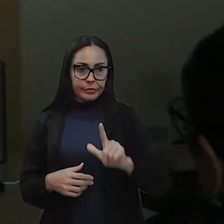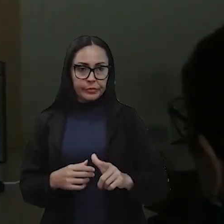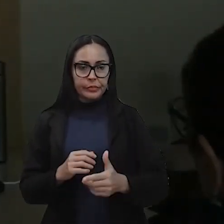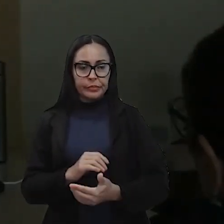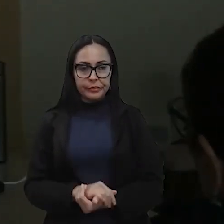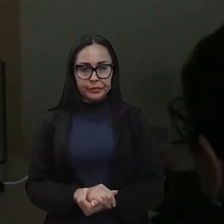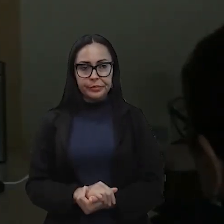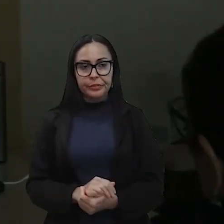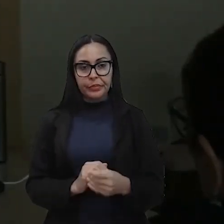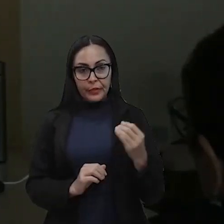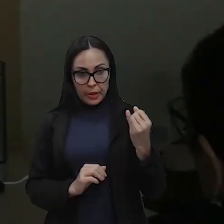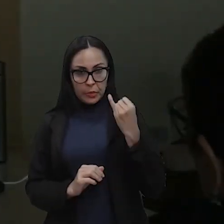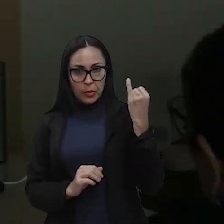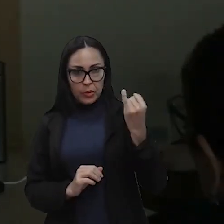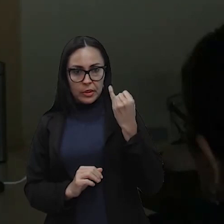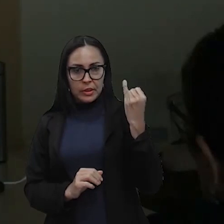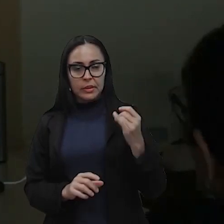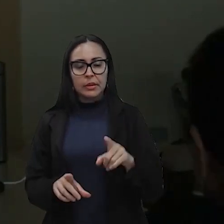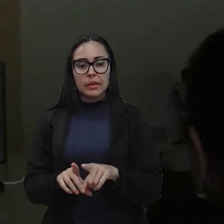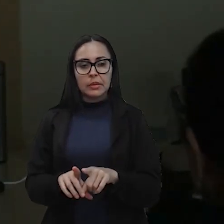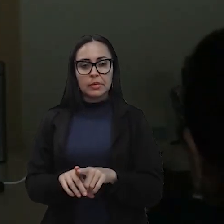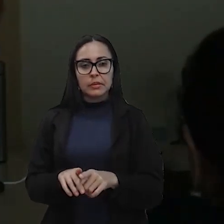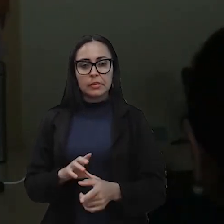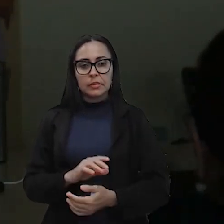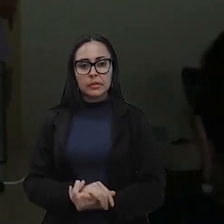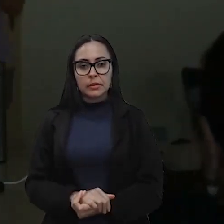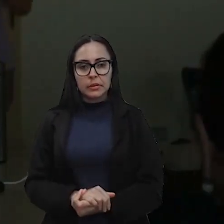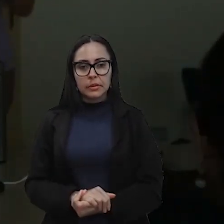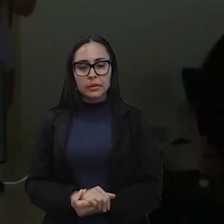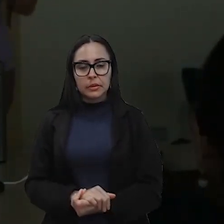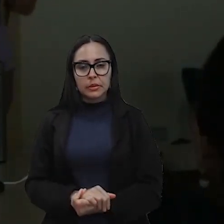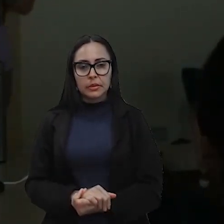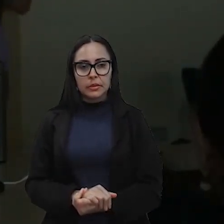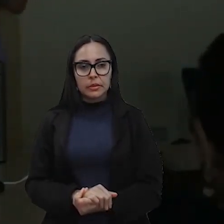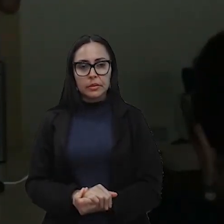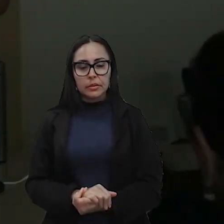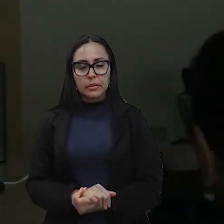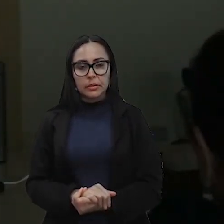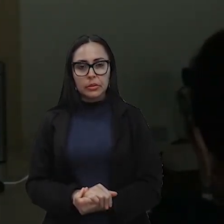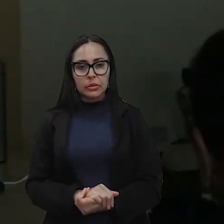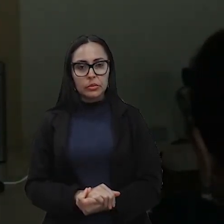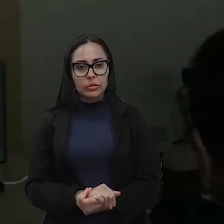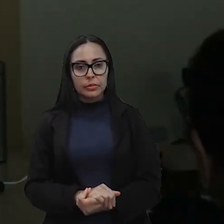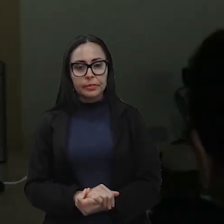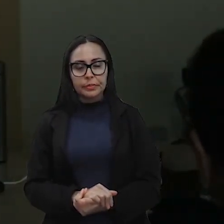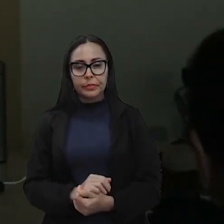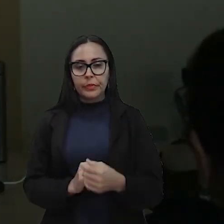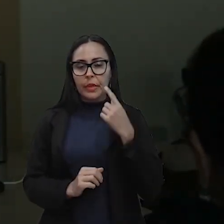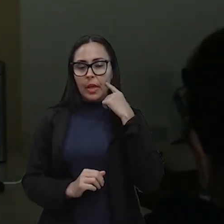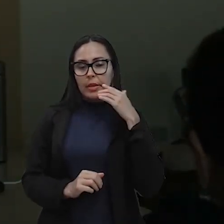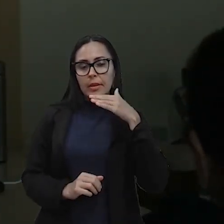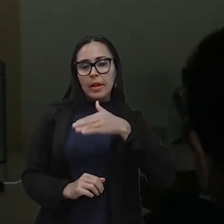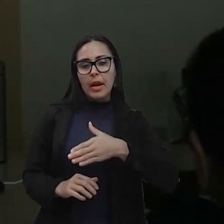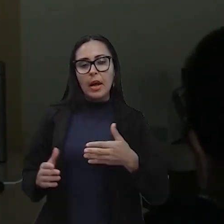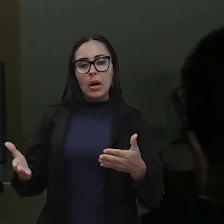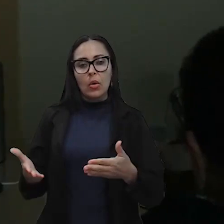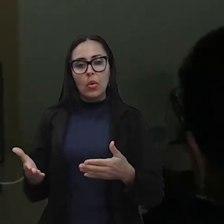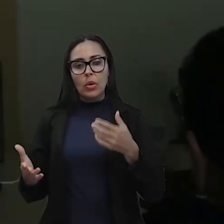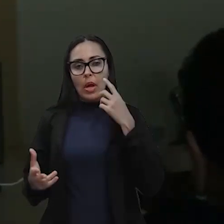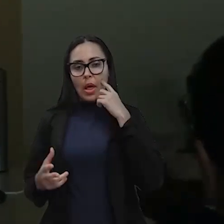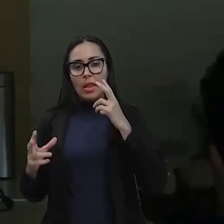É tudo querendo sair da sala. Gente, vamos lá. Vamos entrar agora na parte do câncer de